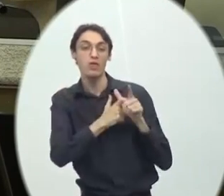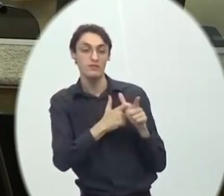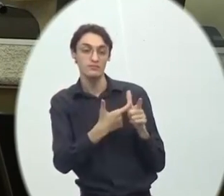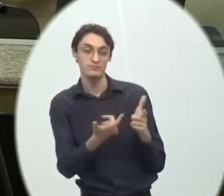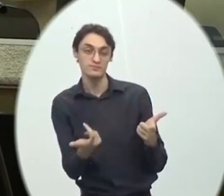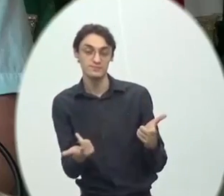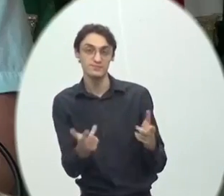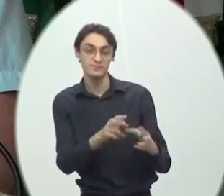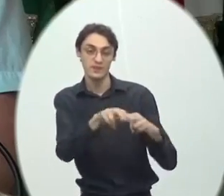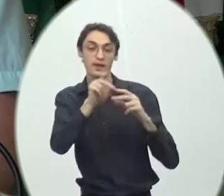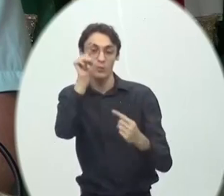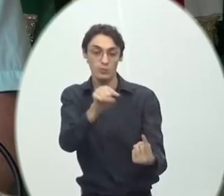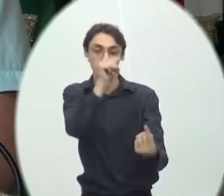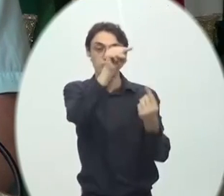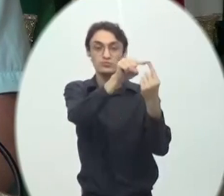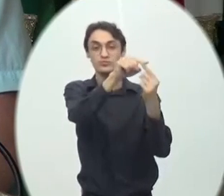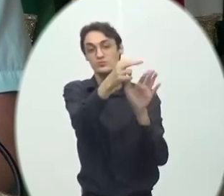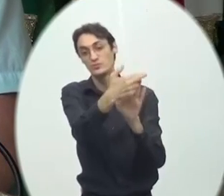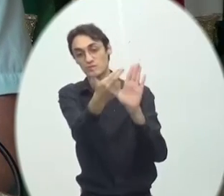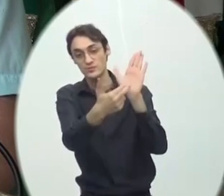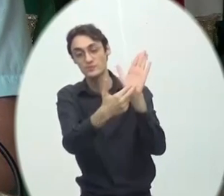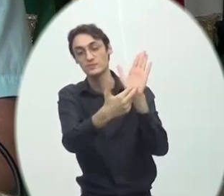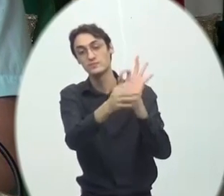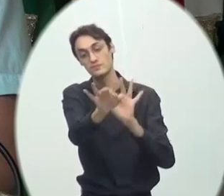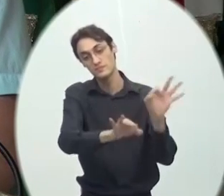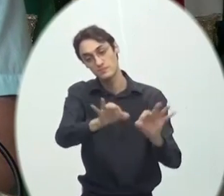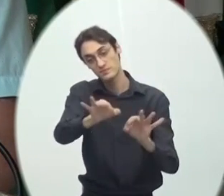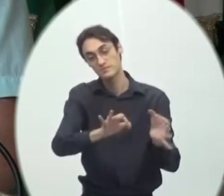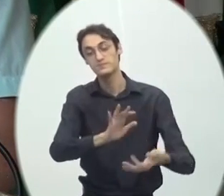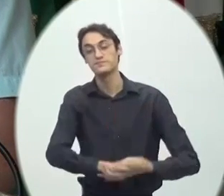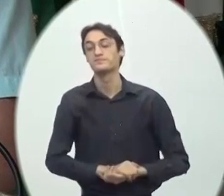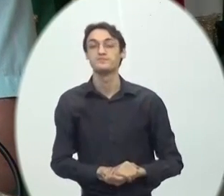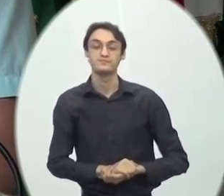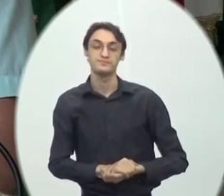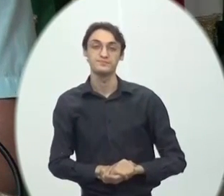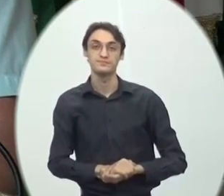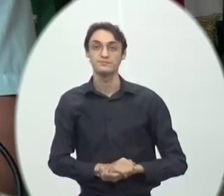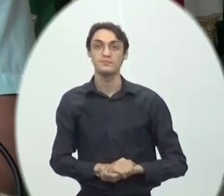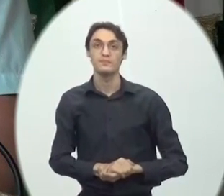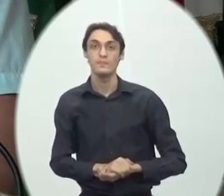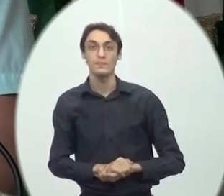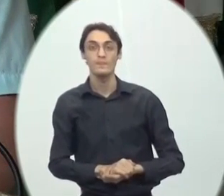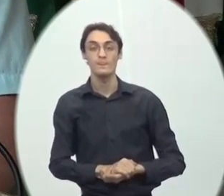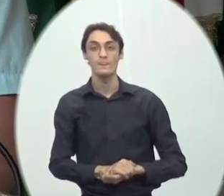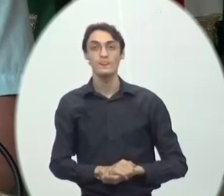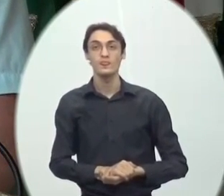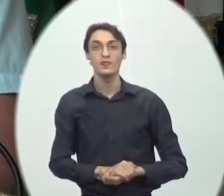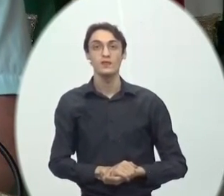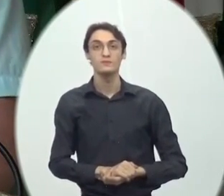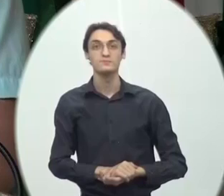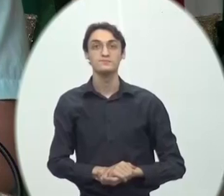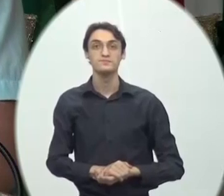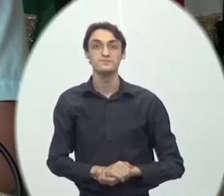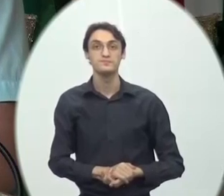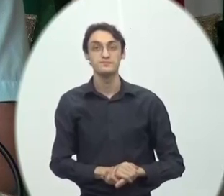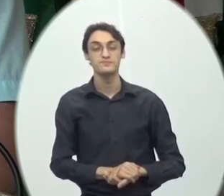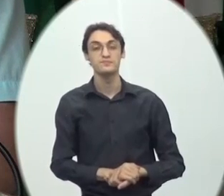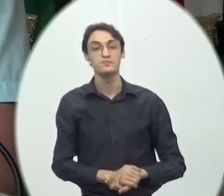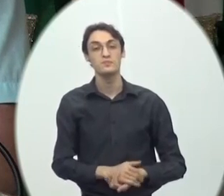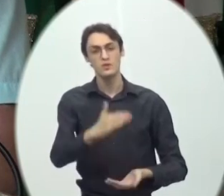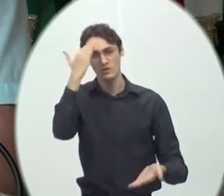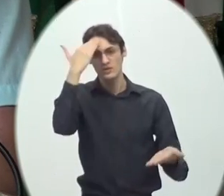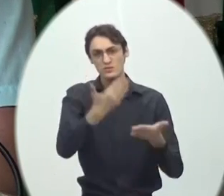é o objetivo primeiro e maior. Eu tinha feito esse requerimento, eu acredito que a resposta